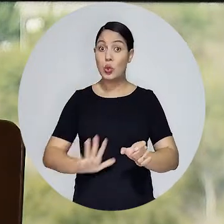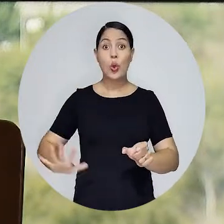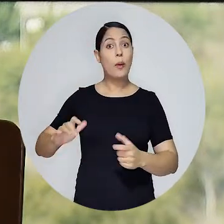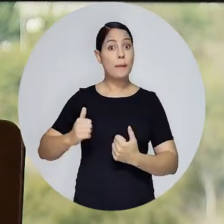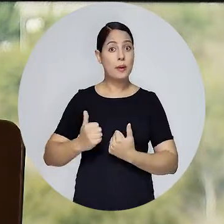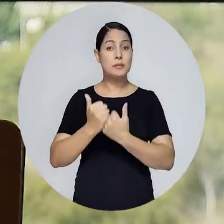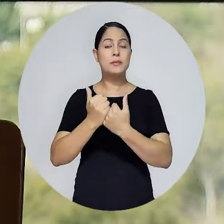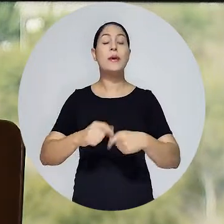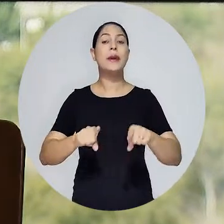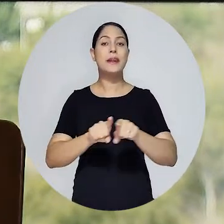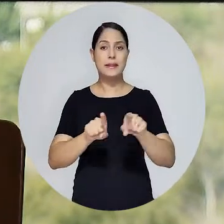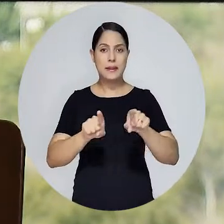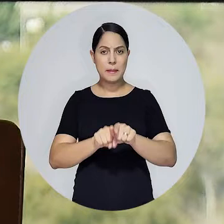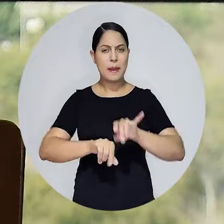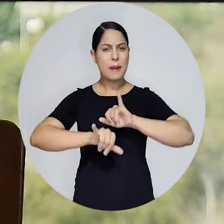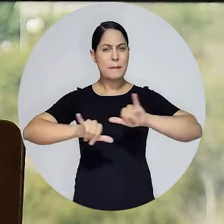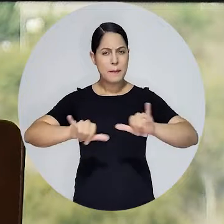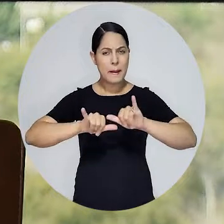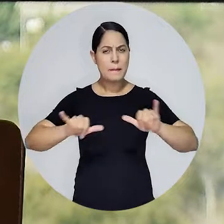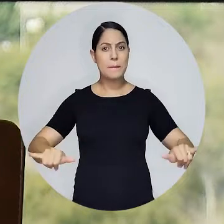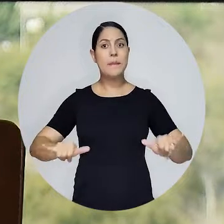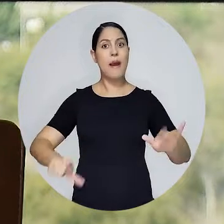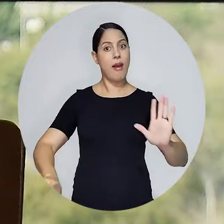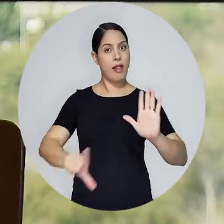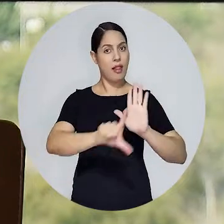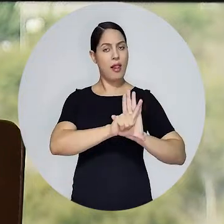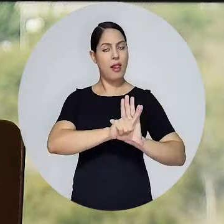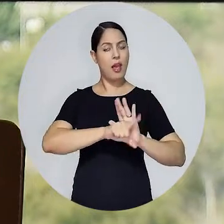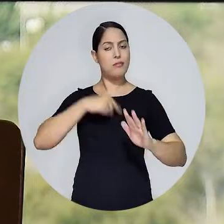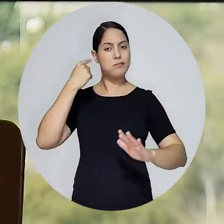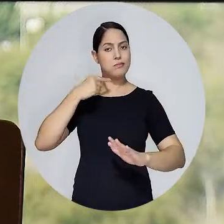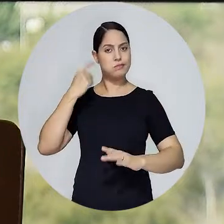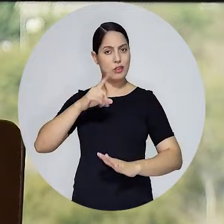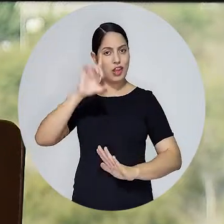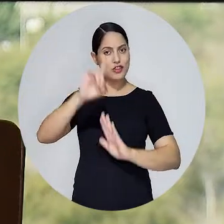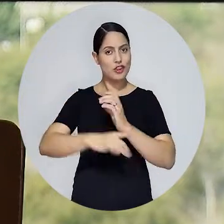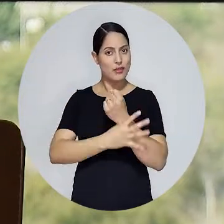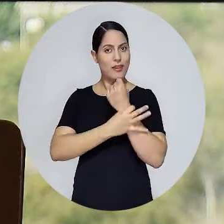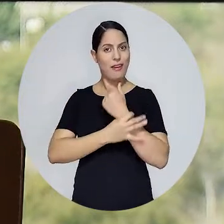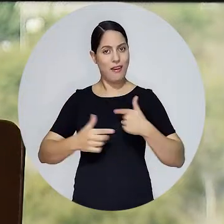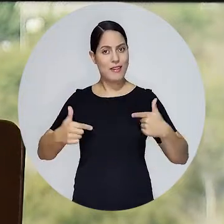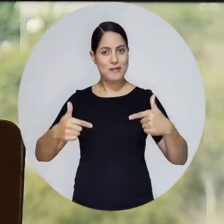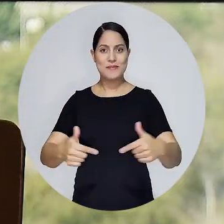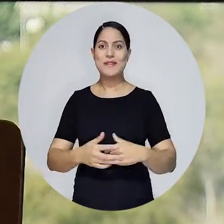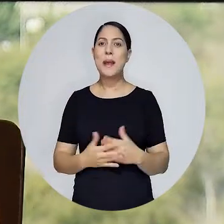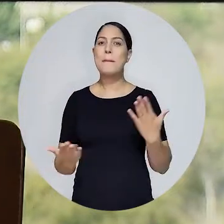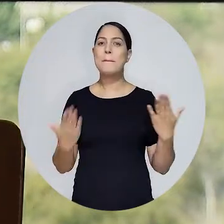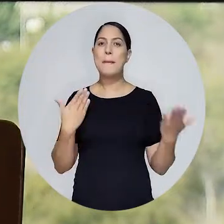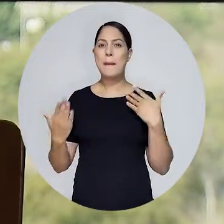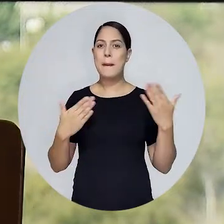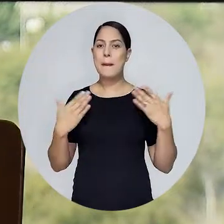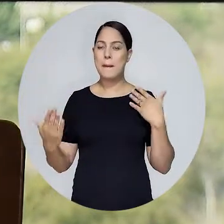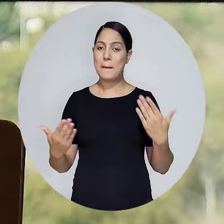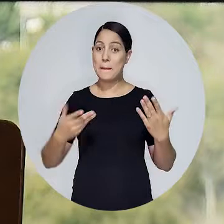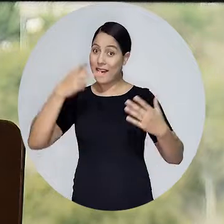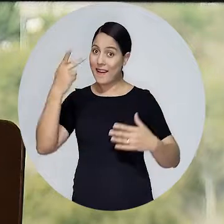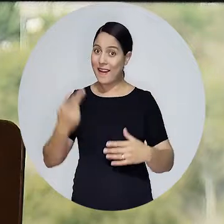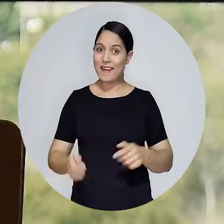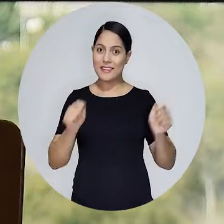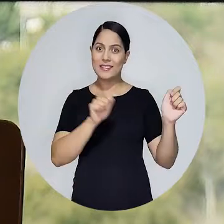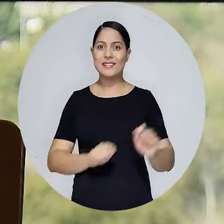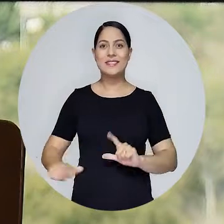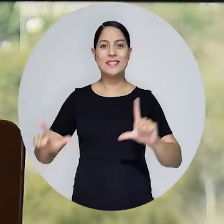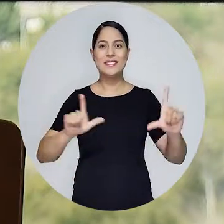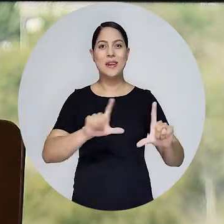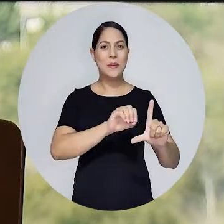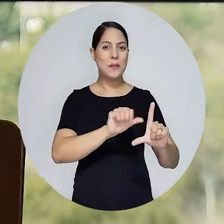todo o país, campanhas em prol do exercício legal da profissão e muito mais. Bate-papo dinâmico, com credibilidade e